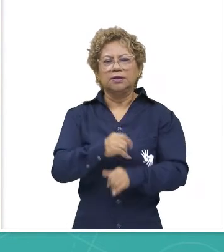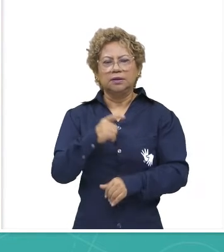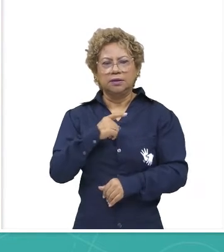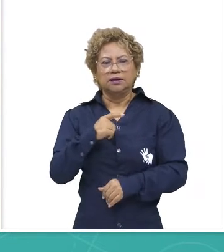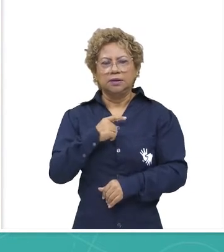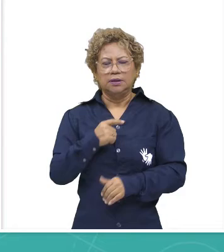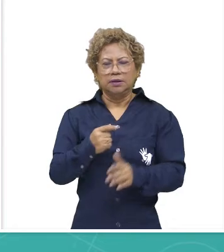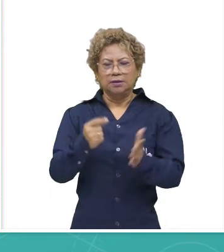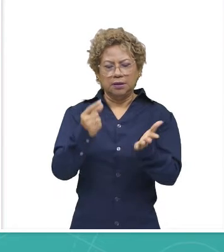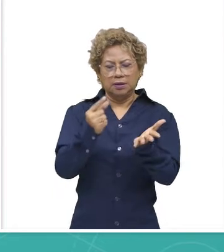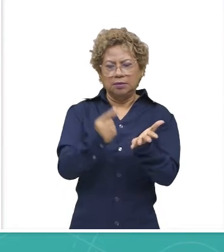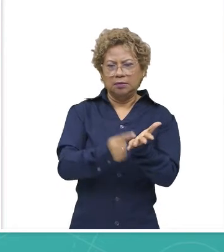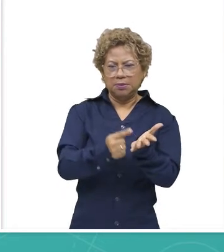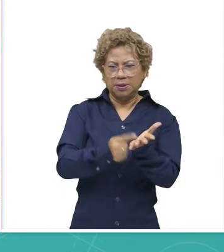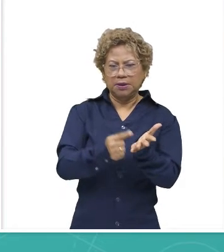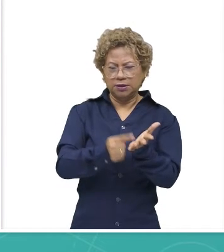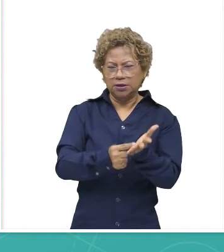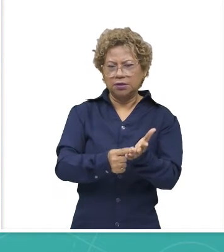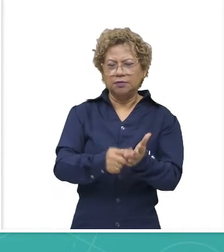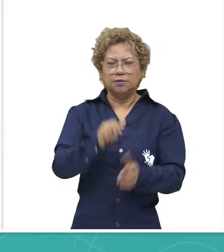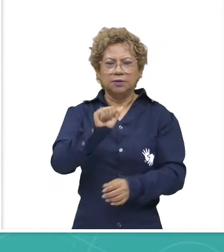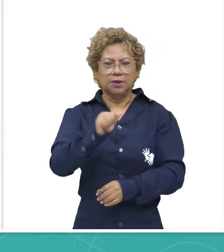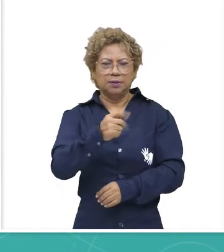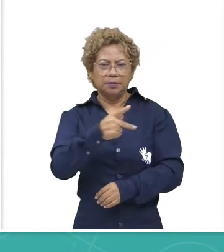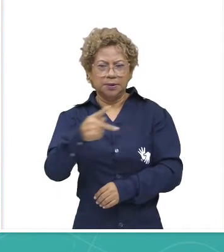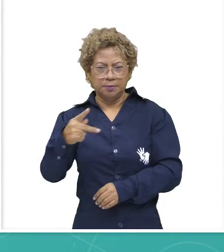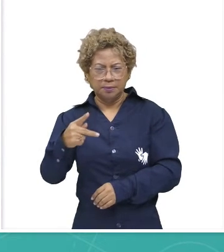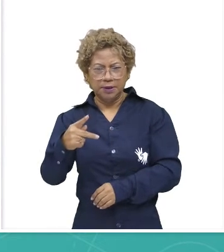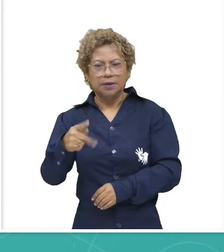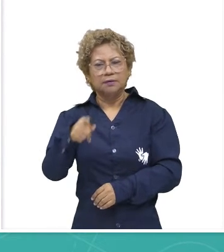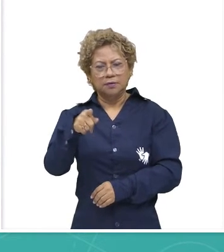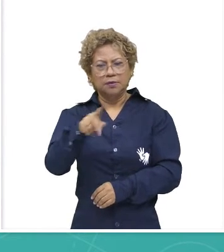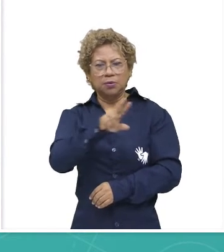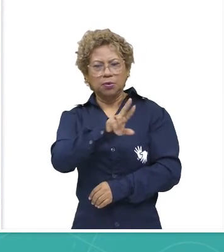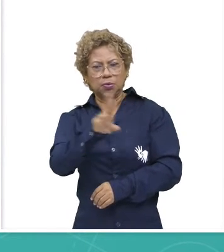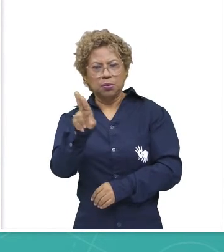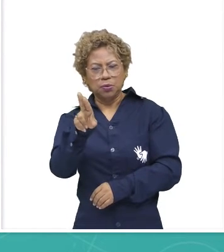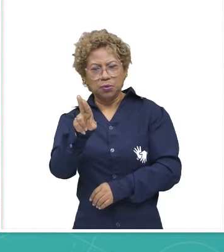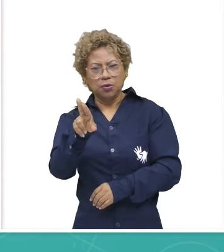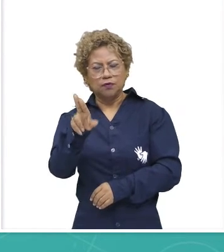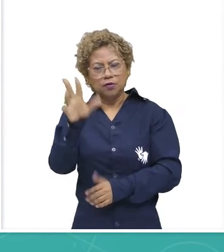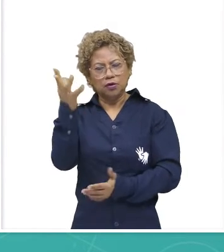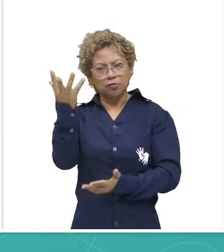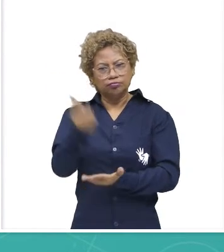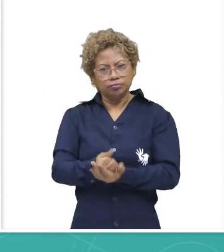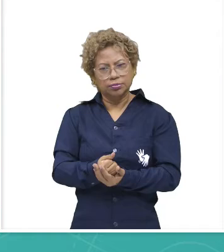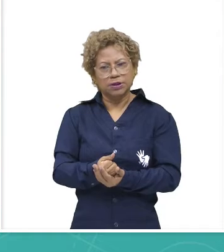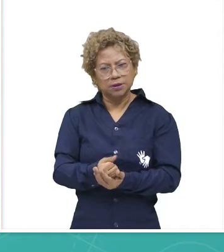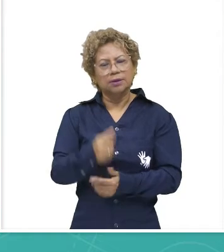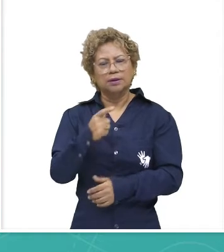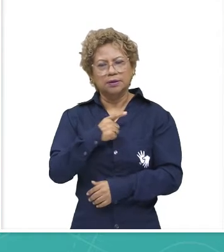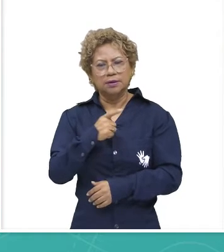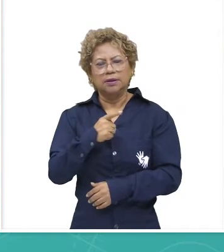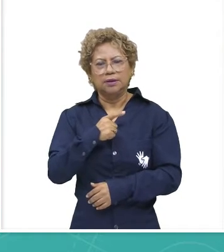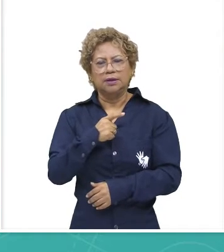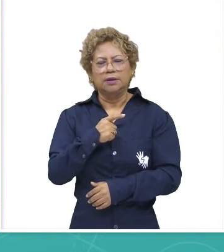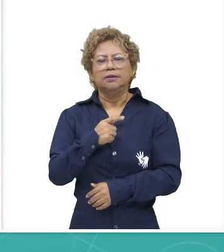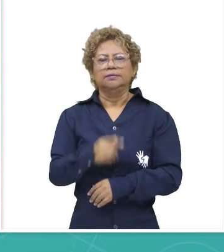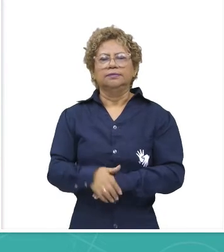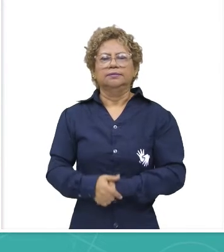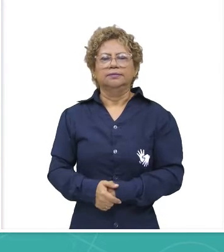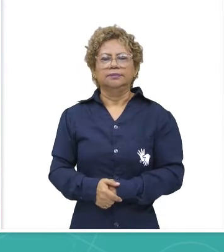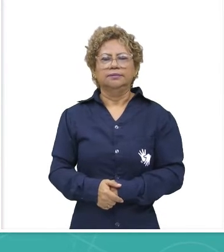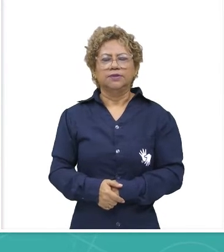chama Barometer. Você pode baixar aí se seu celular for Android ou for iOS, e ele é um aplicativo que você